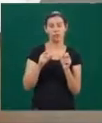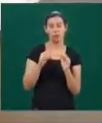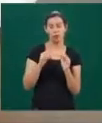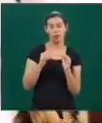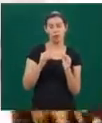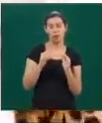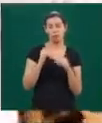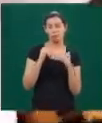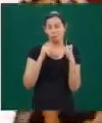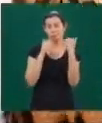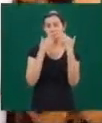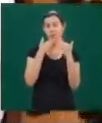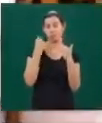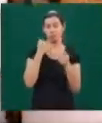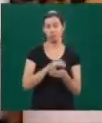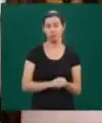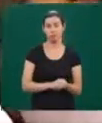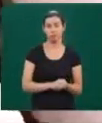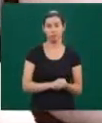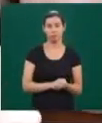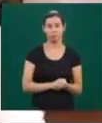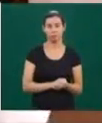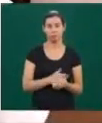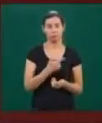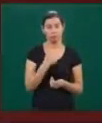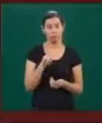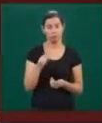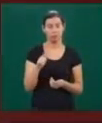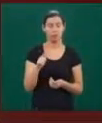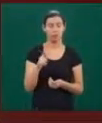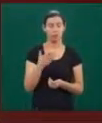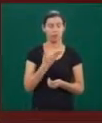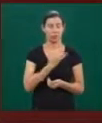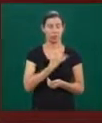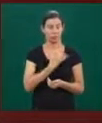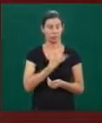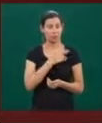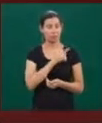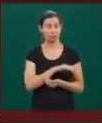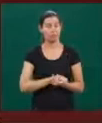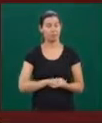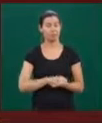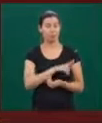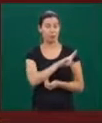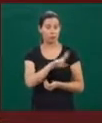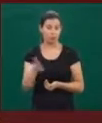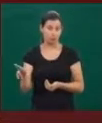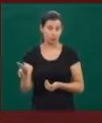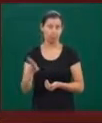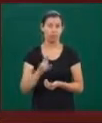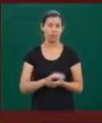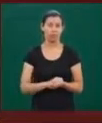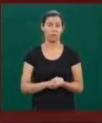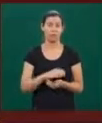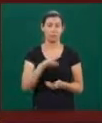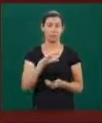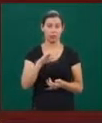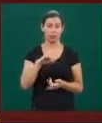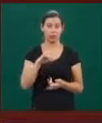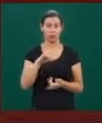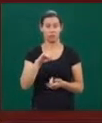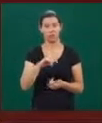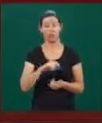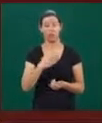para a Saúde. Bom, melhor ela se apresentar. Olá, eu sou a Cid. Eu gosto de conversar com